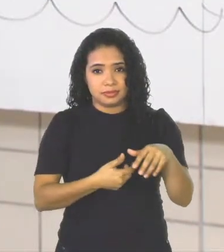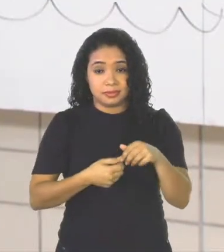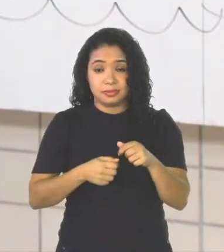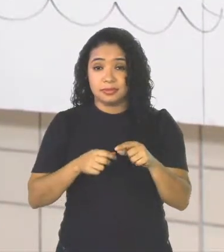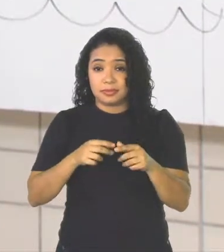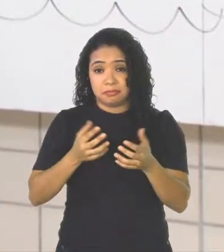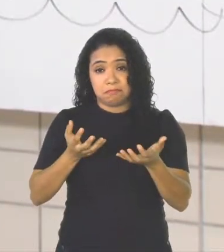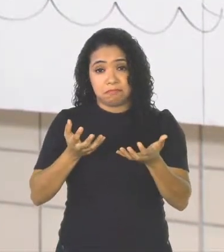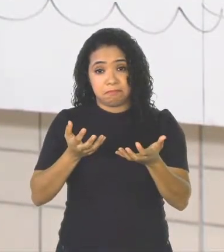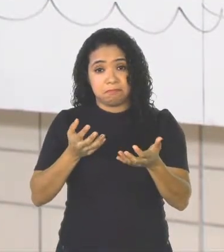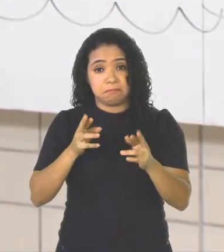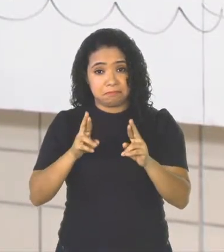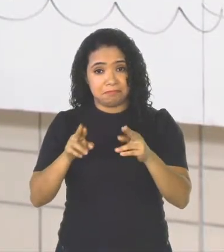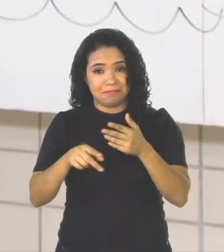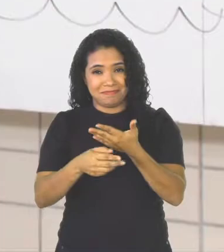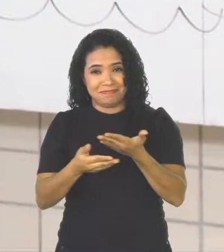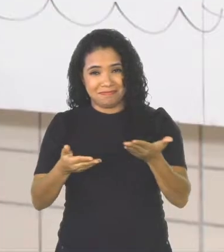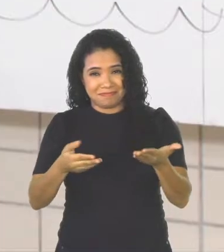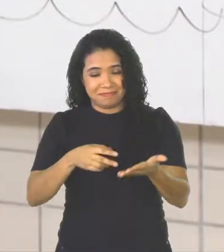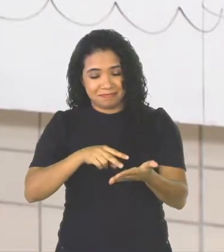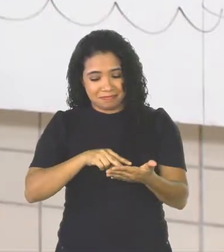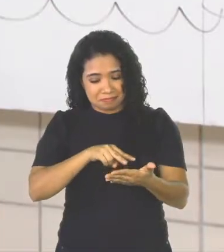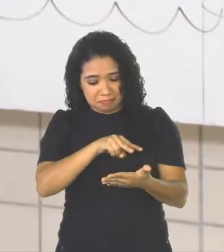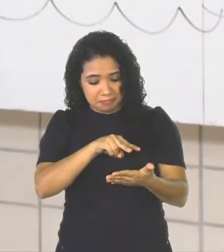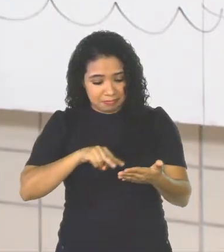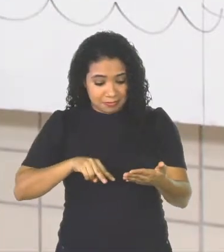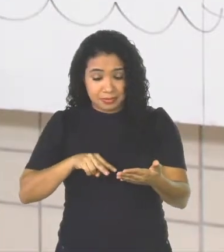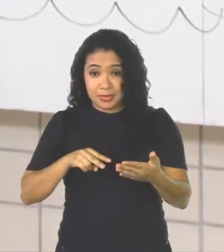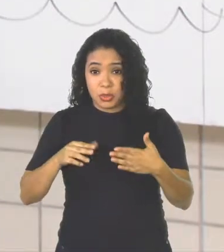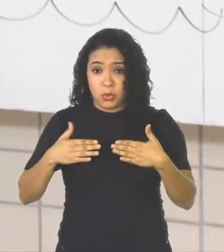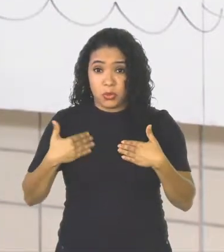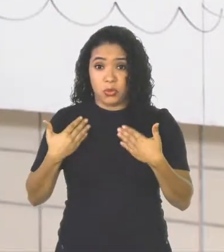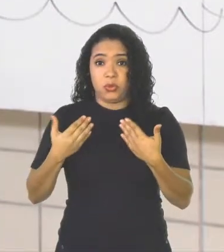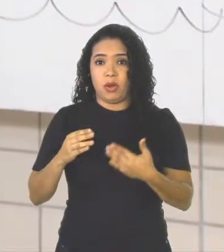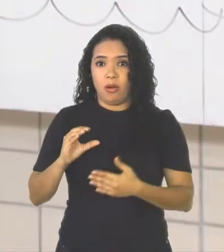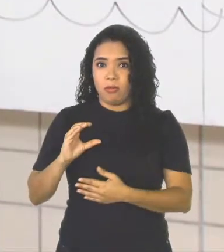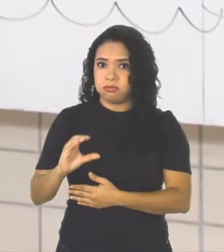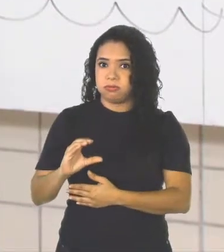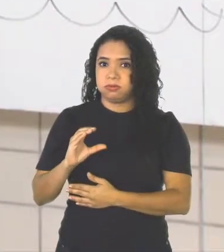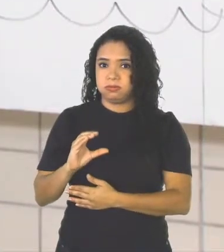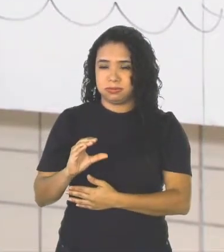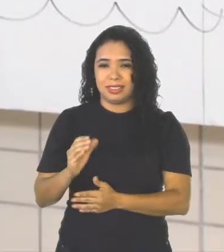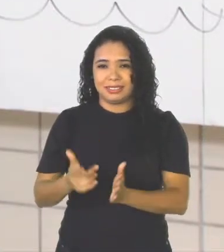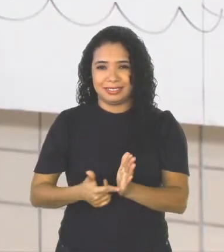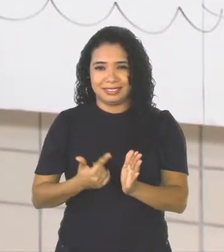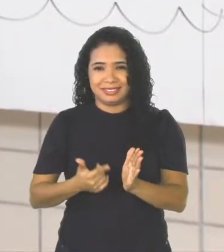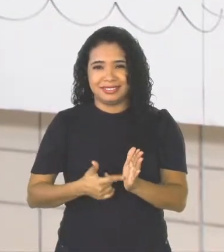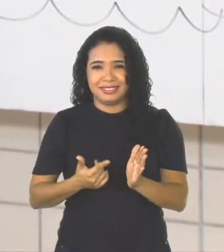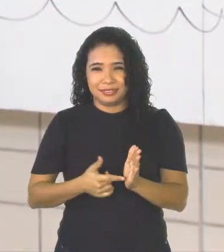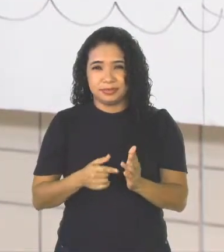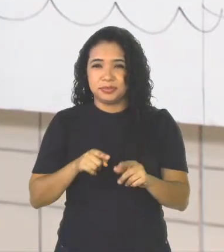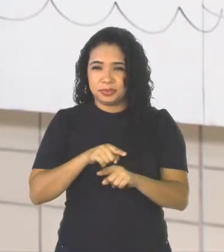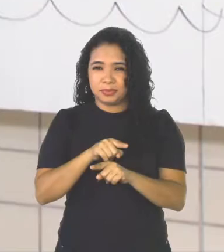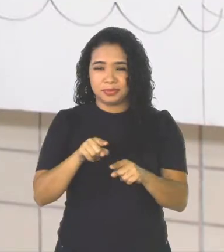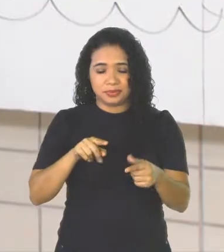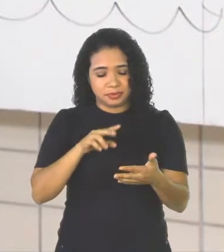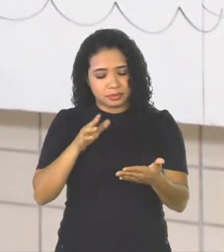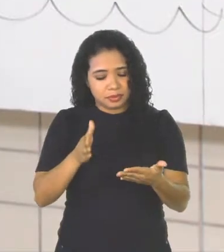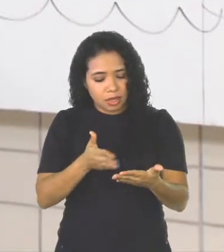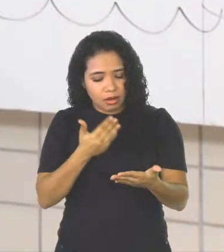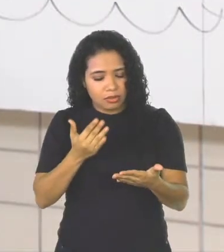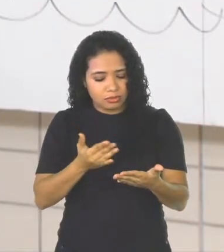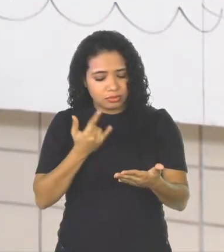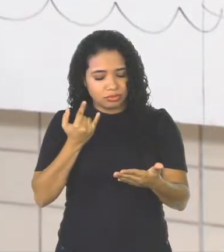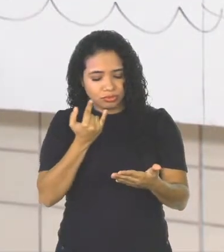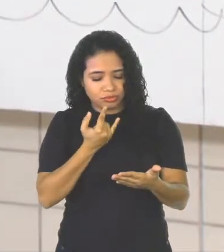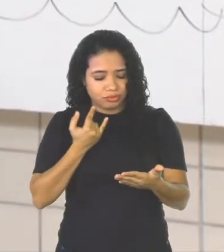a grossura do livro, porque vocês vão ter muito aprendizado e vão ficar encantados. A gente olha assim e pensa,